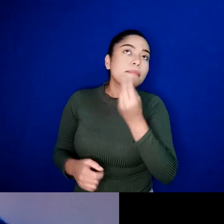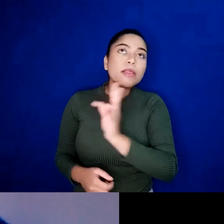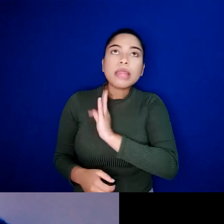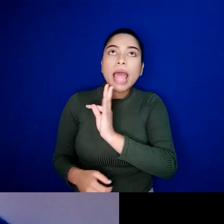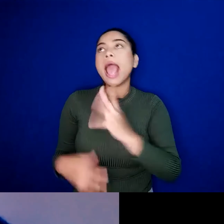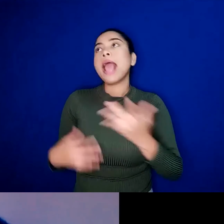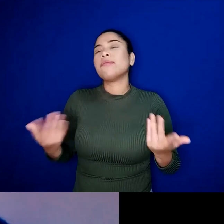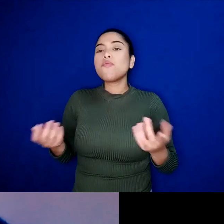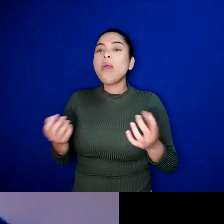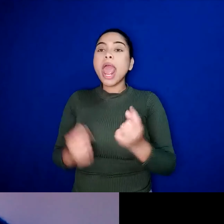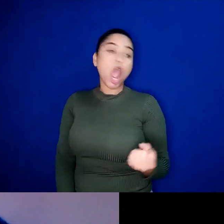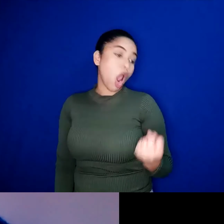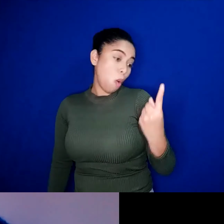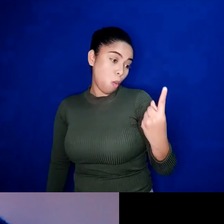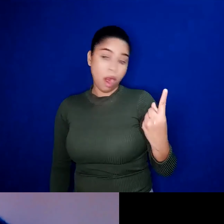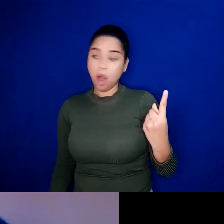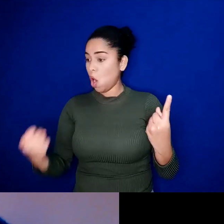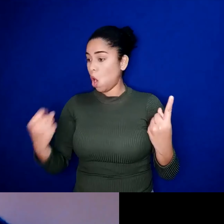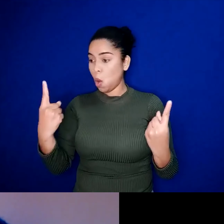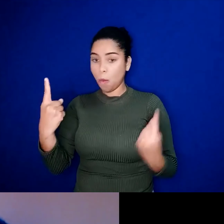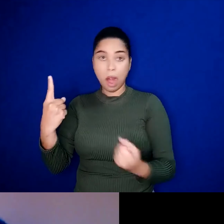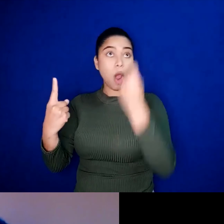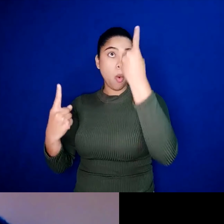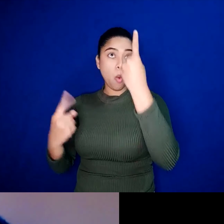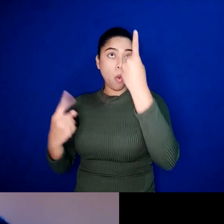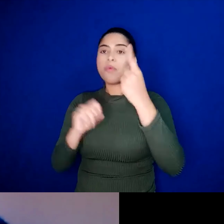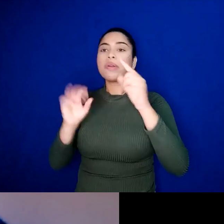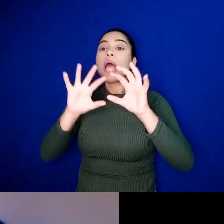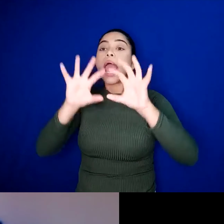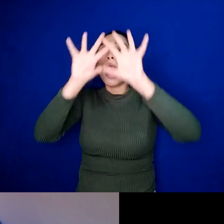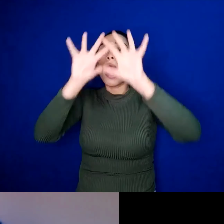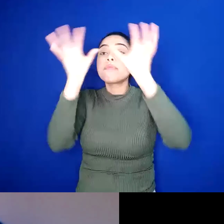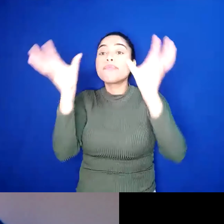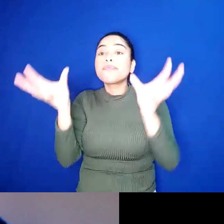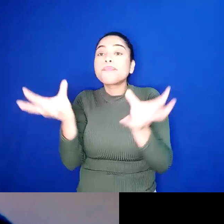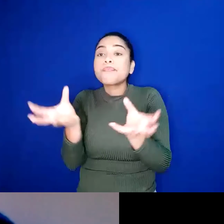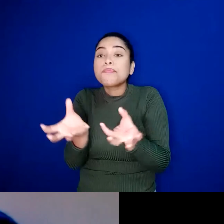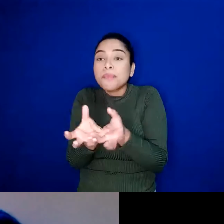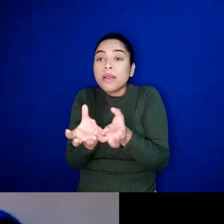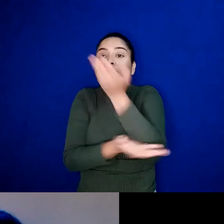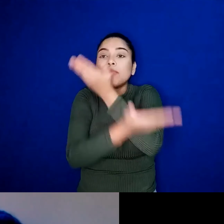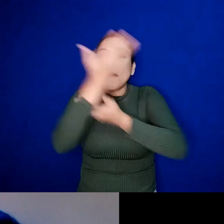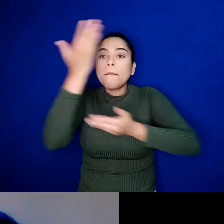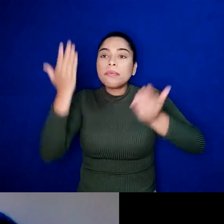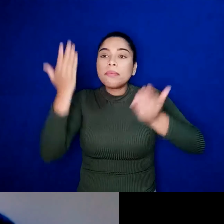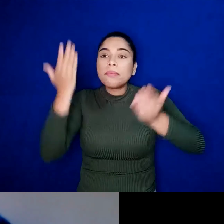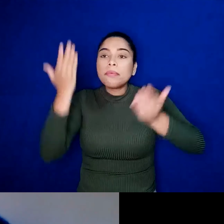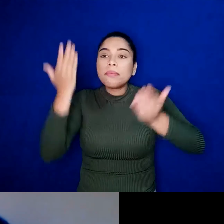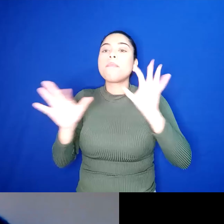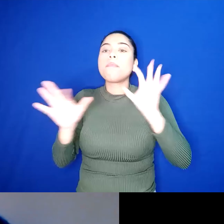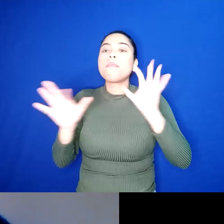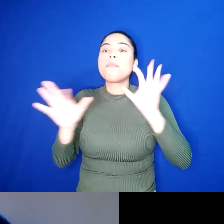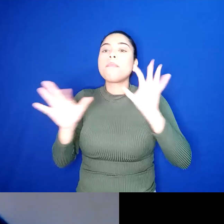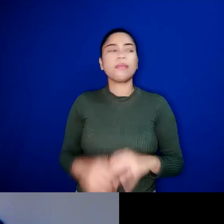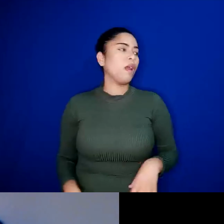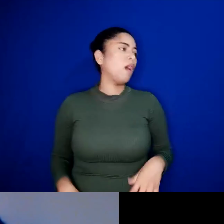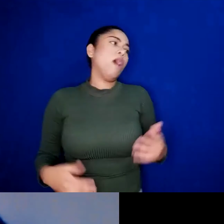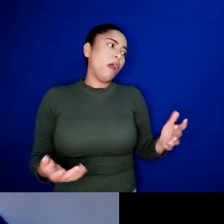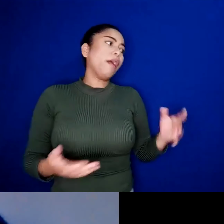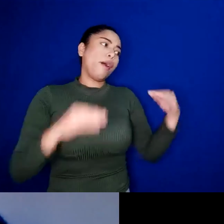coisa isolada né é um envolvimento de tudo no processo melhor porque essa linha é realmente é muito Pedro ideia